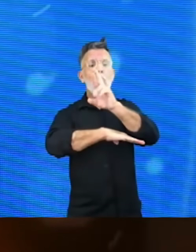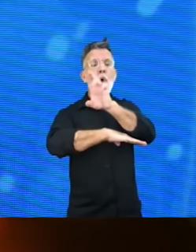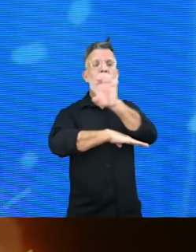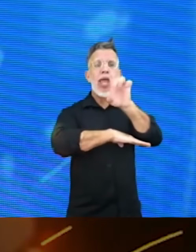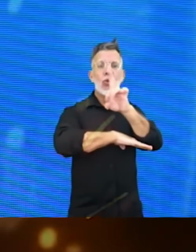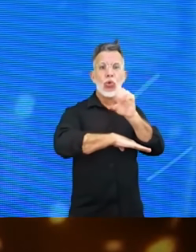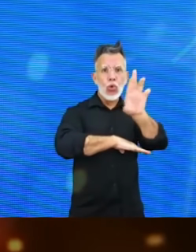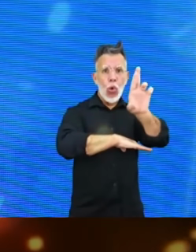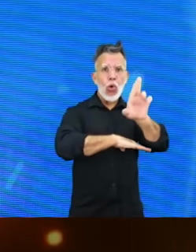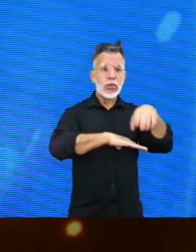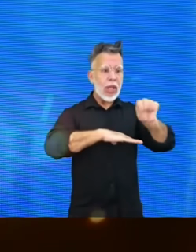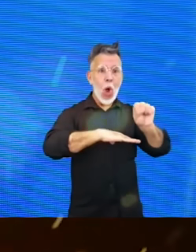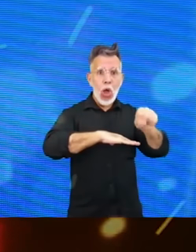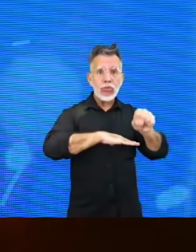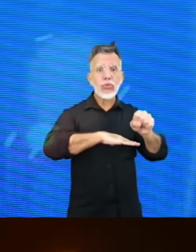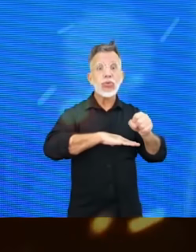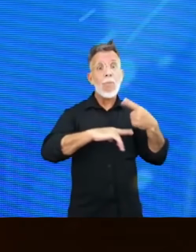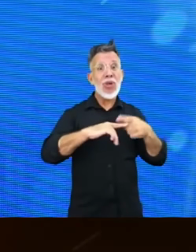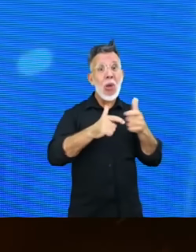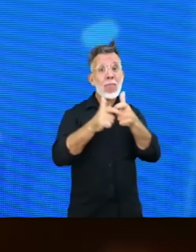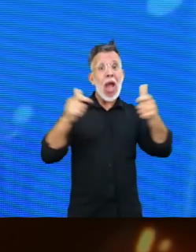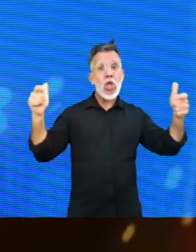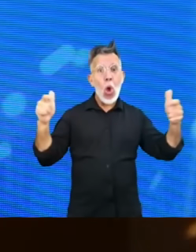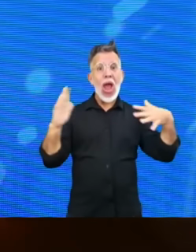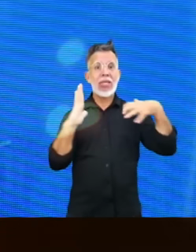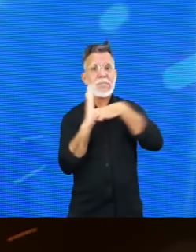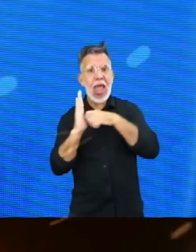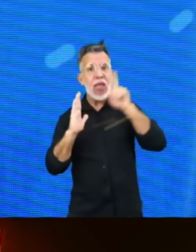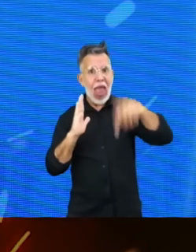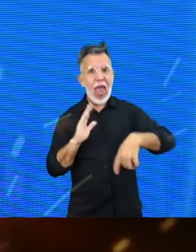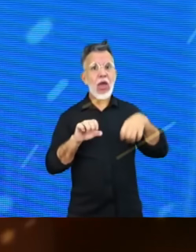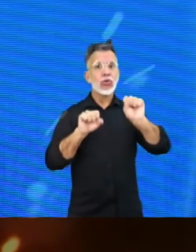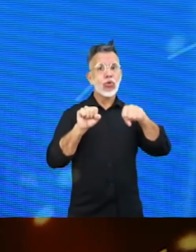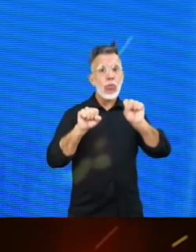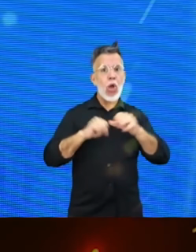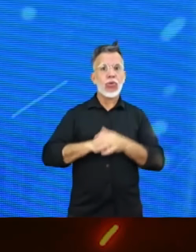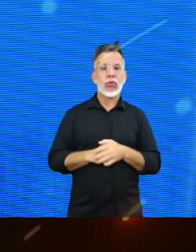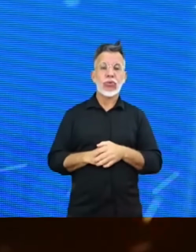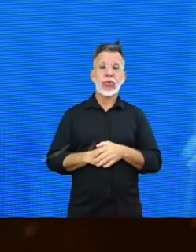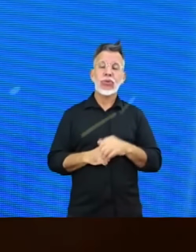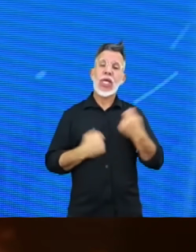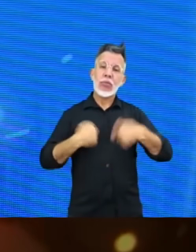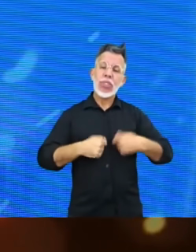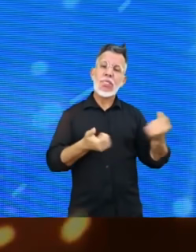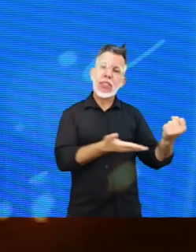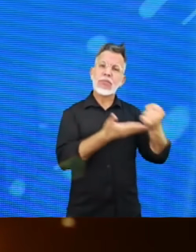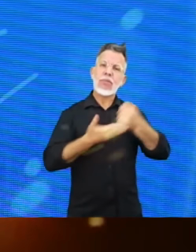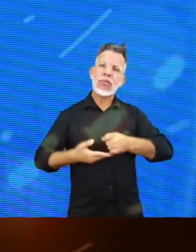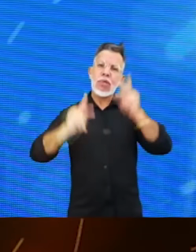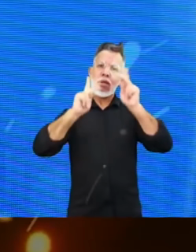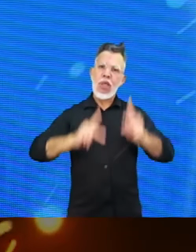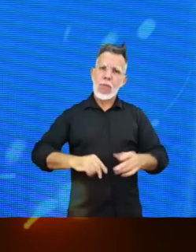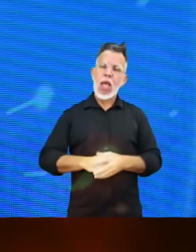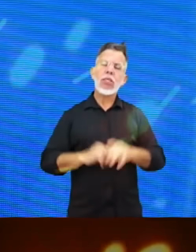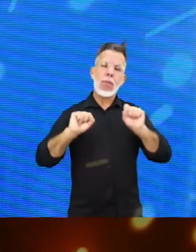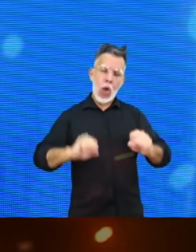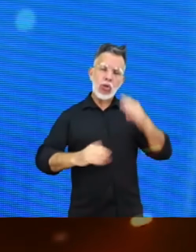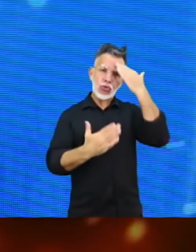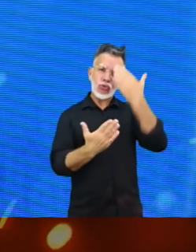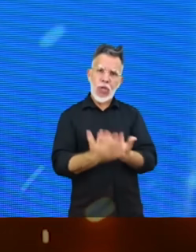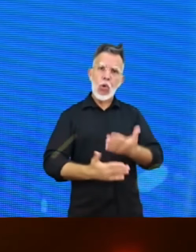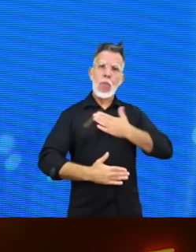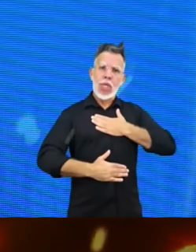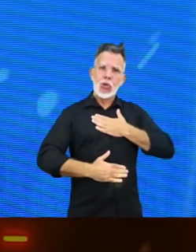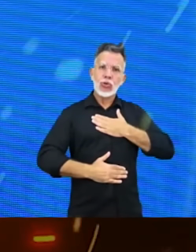são com motos e a gente precisa né trazer essa paz no trânsito e pode contar comigo no dia 6 de